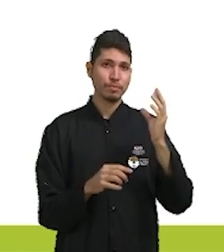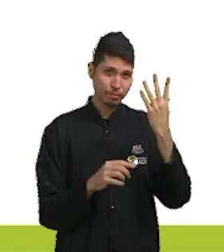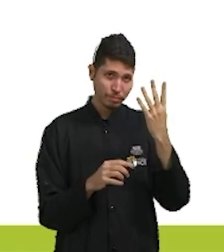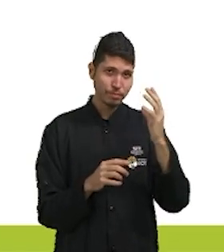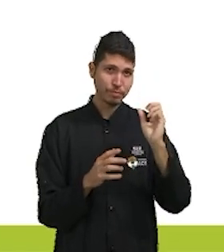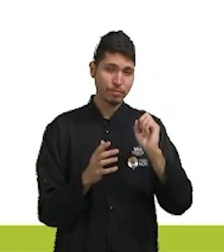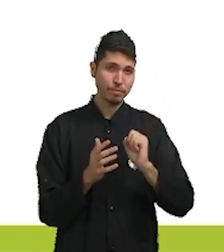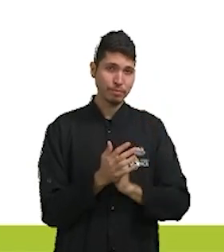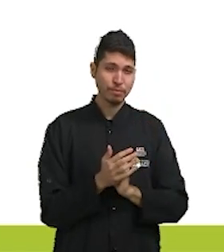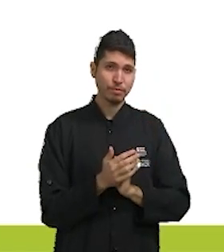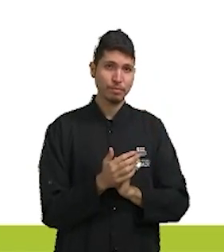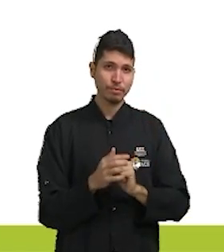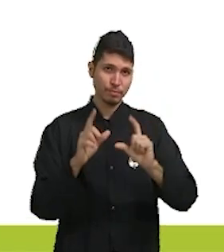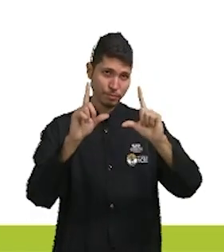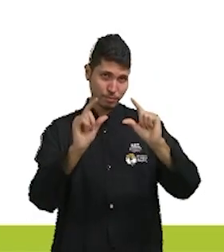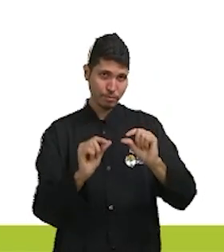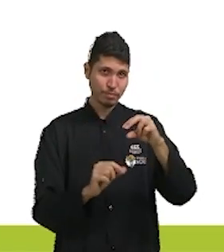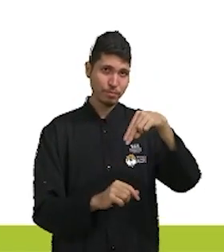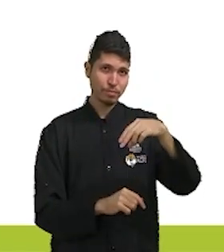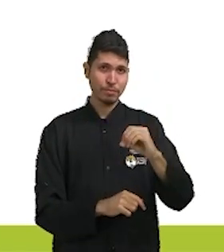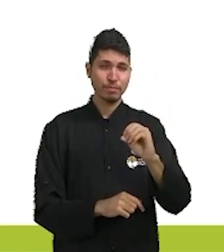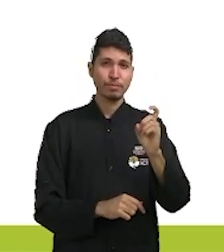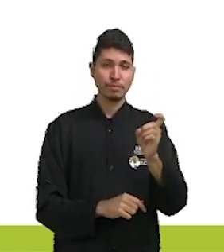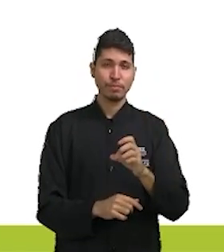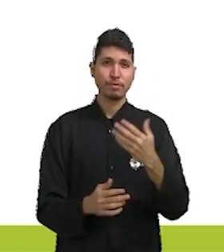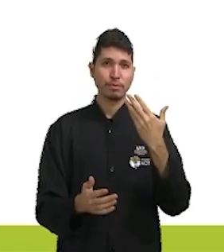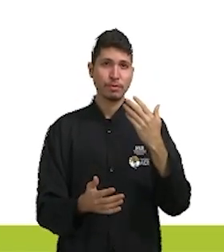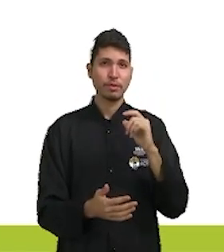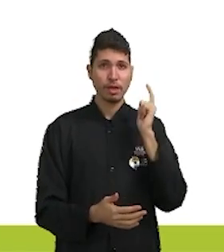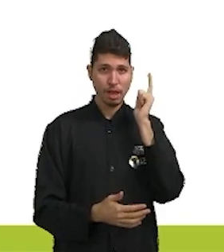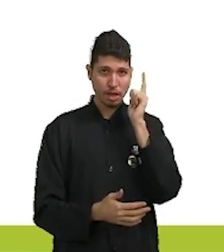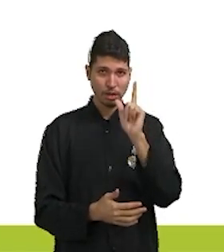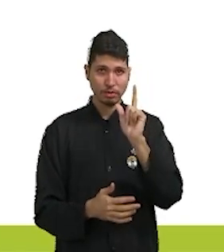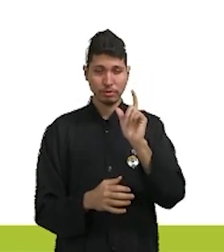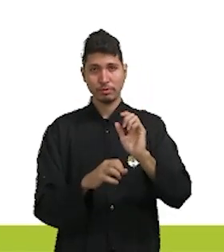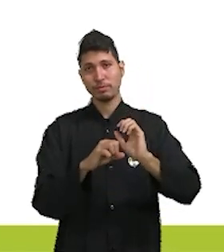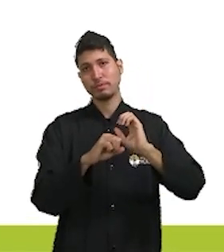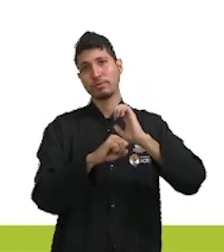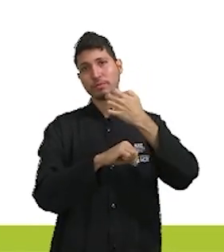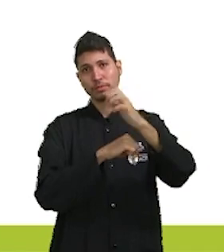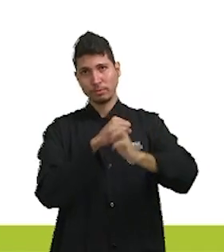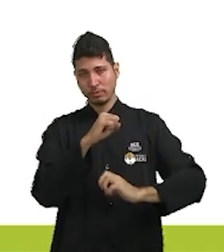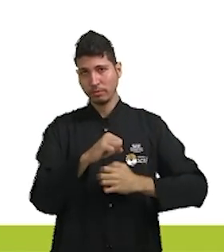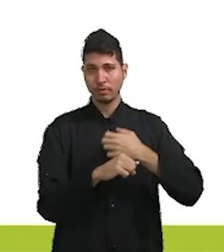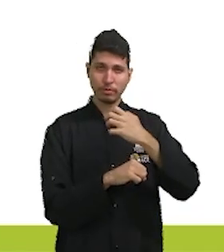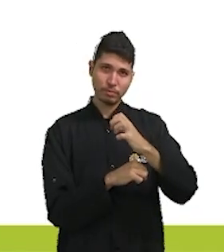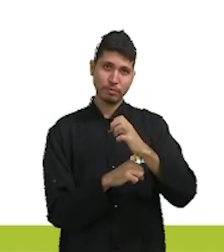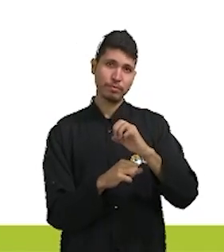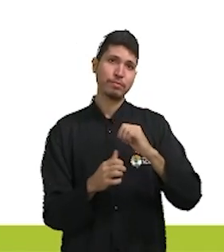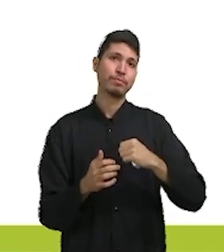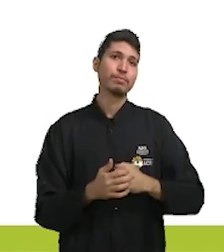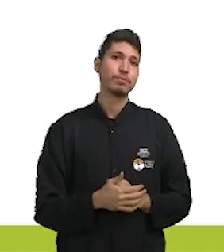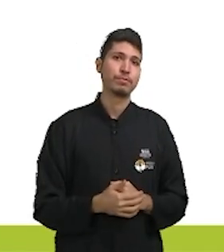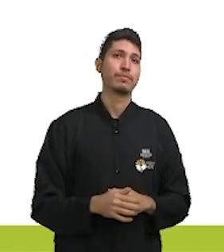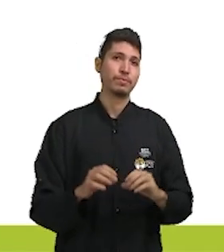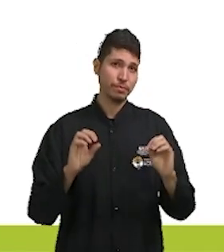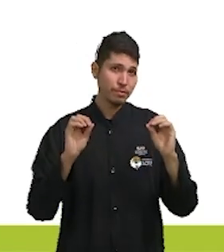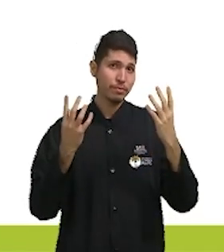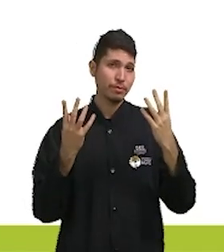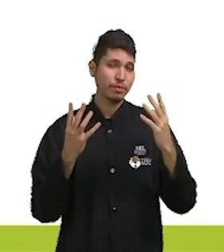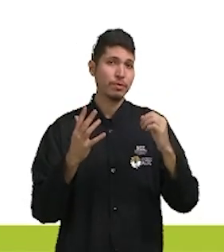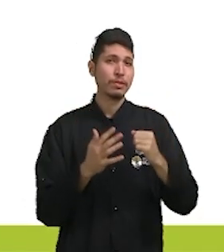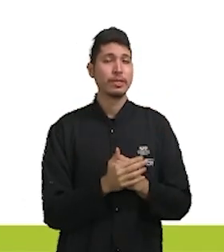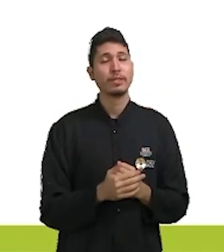diminuição do NOx e ele ganhou elétrons. Então, aconteceu aí nessa parte da